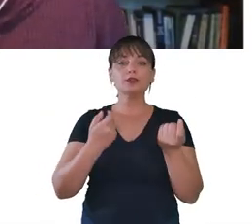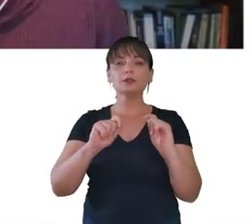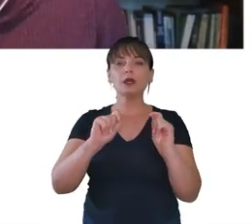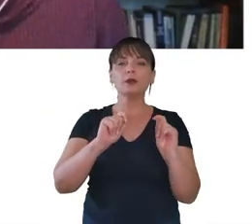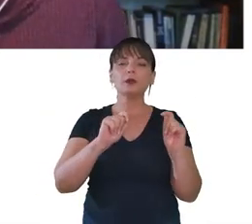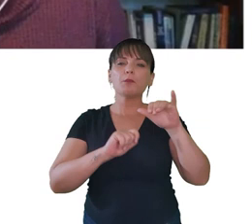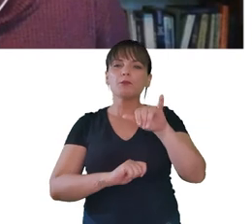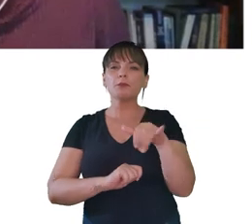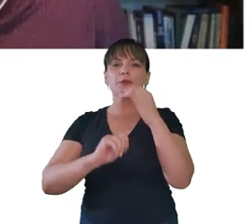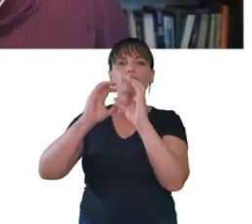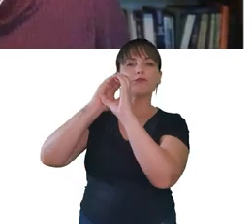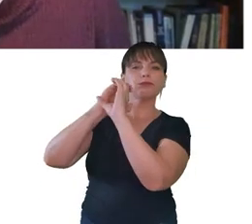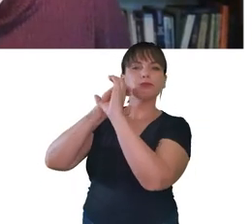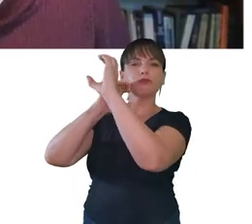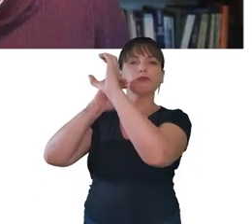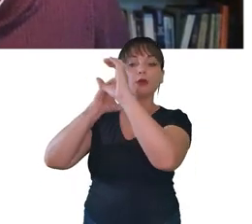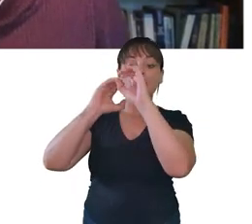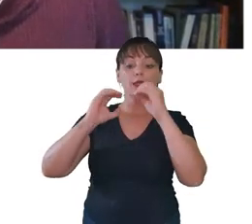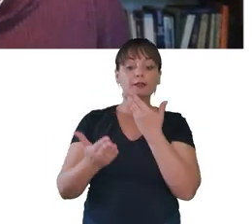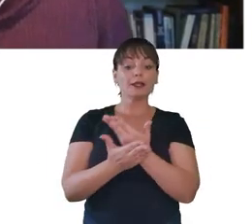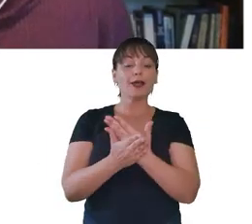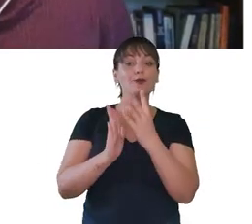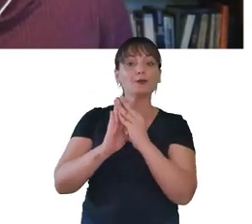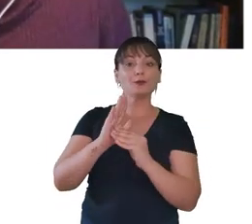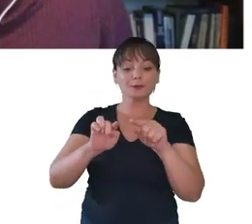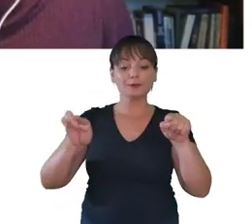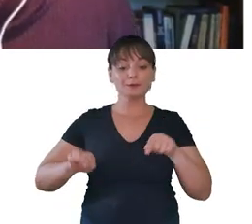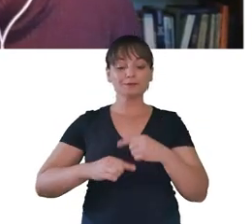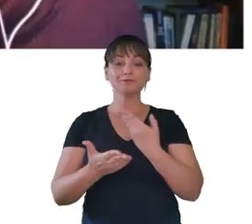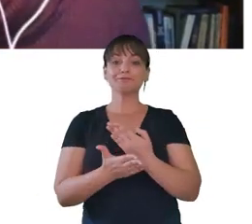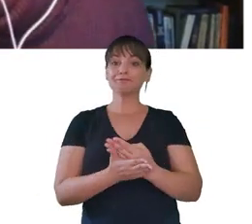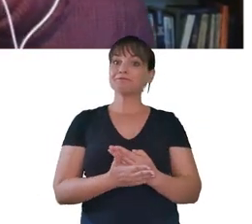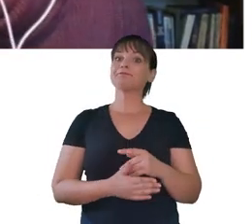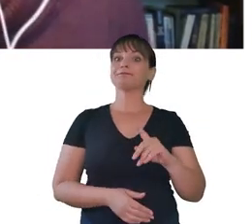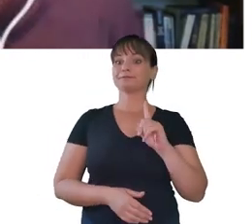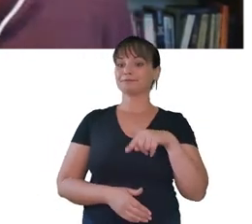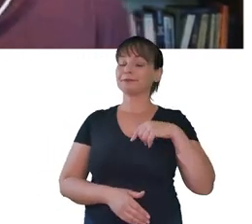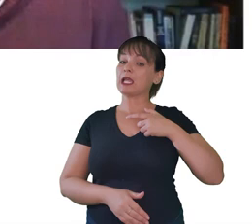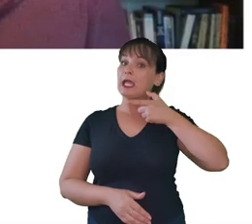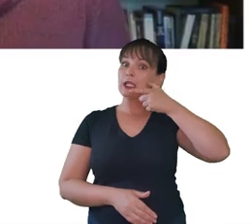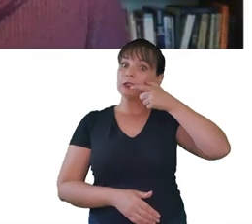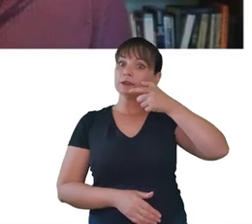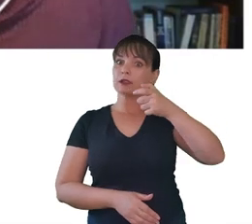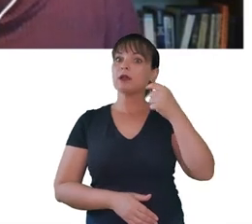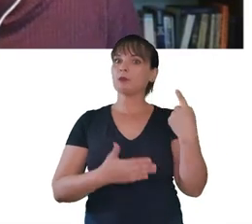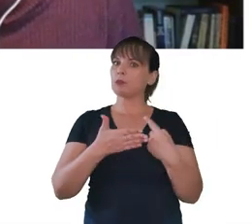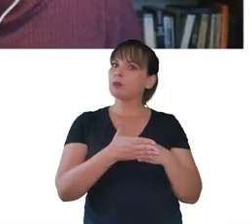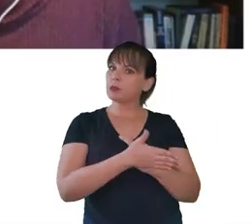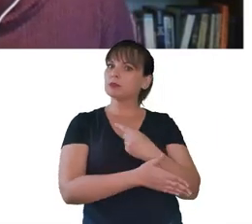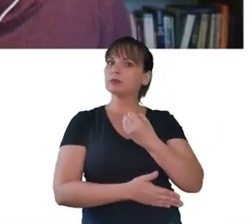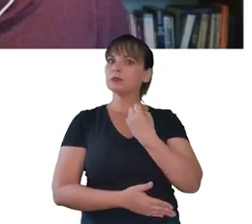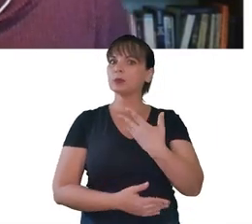dentro da sala de aula para encantar com a ciência? É, isso é uma coisa muito interessante, uma pergunta muito boa, porque